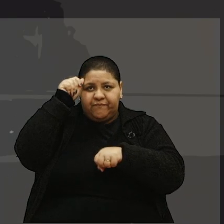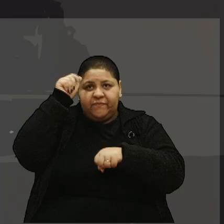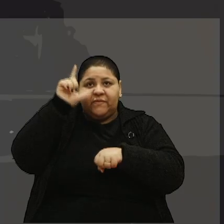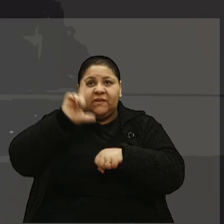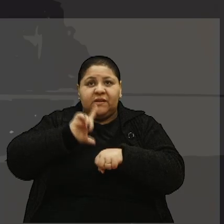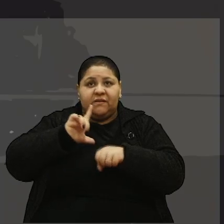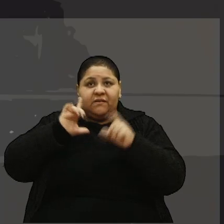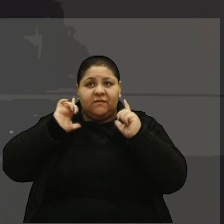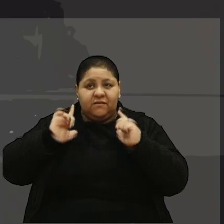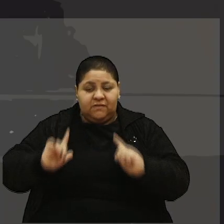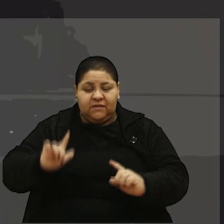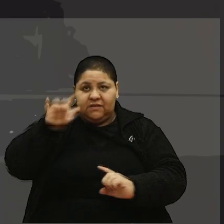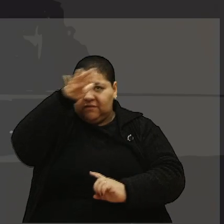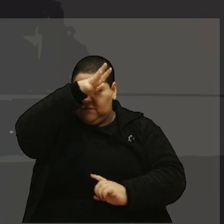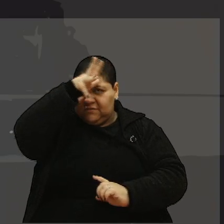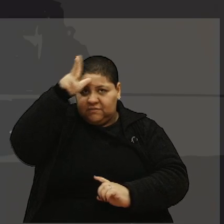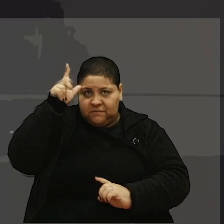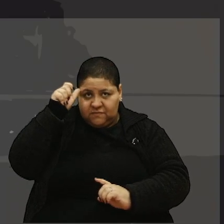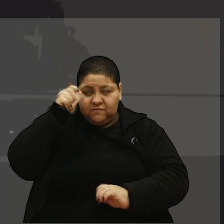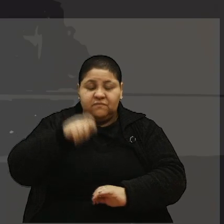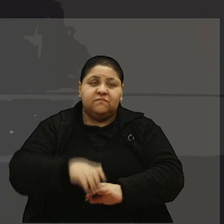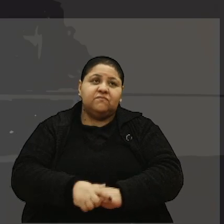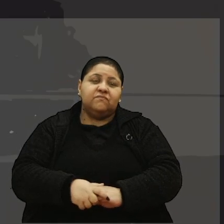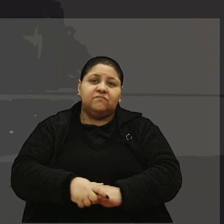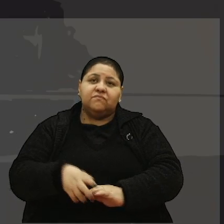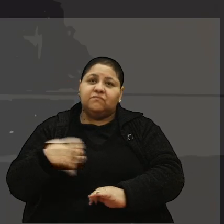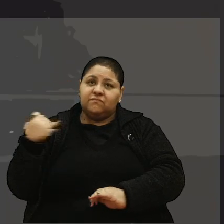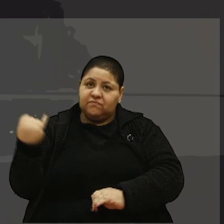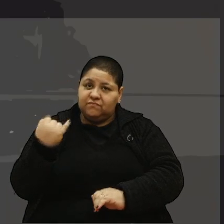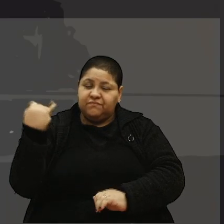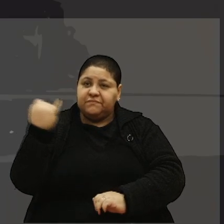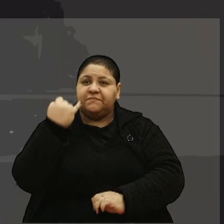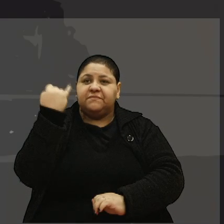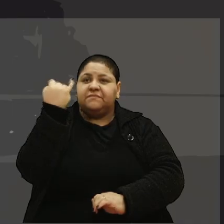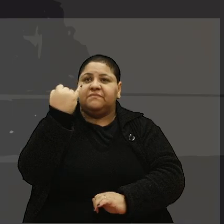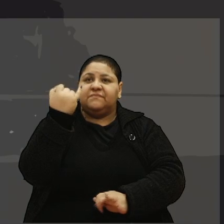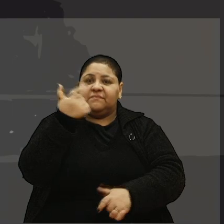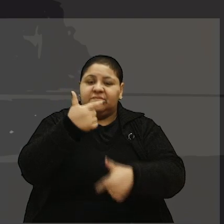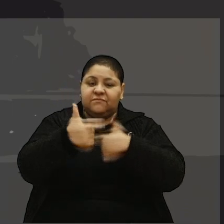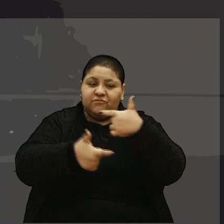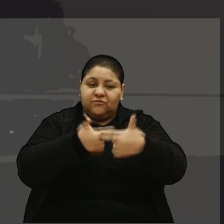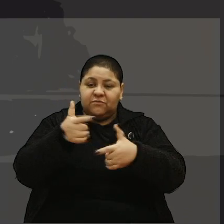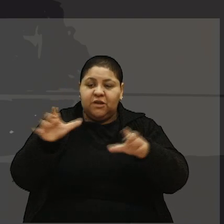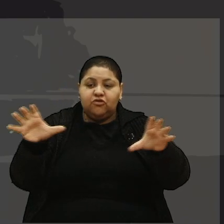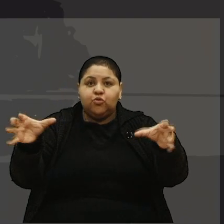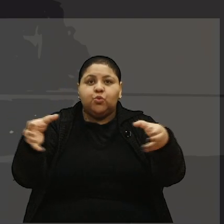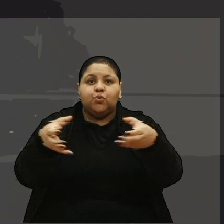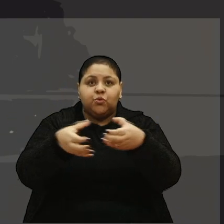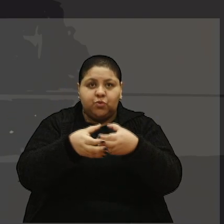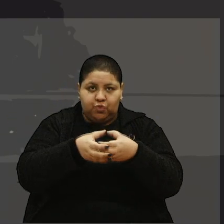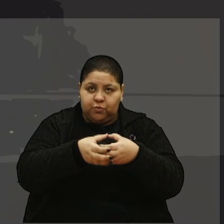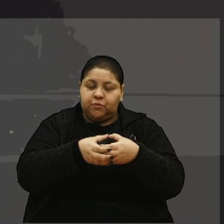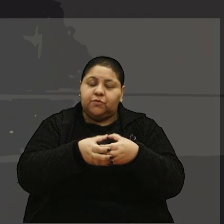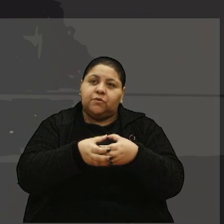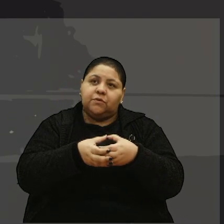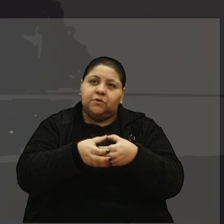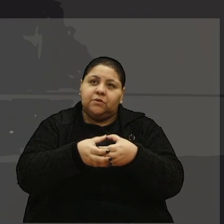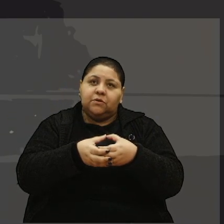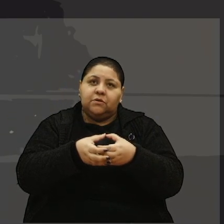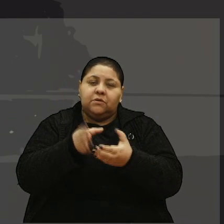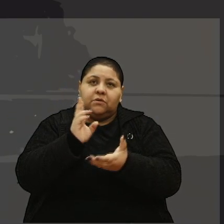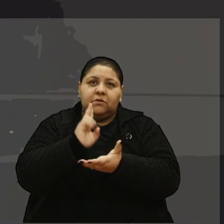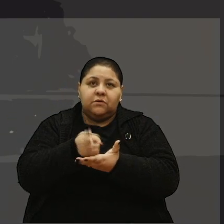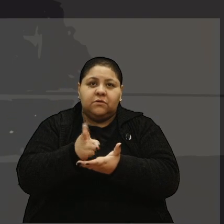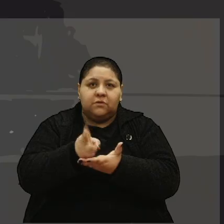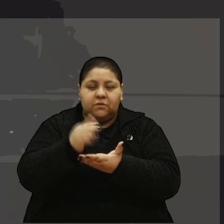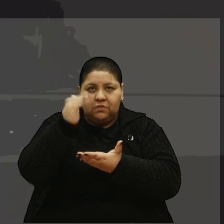a gestão do município. A importância do trabalho em conjunto, né? Sempre